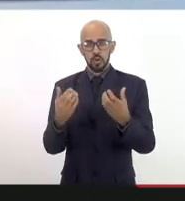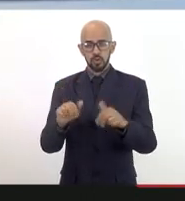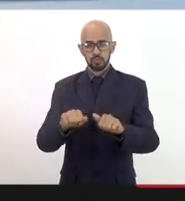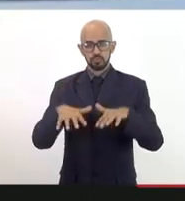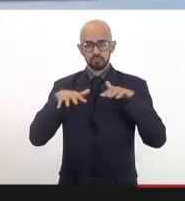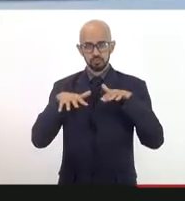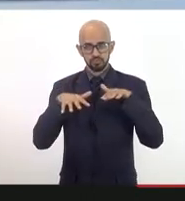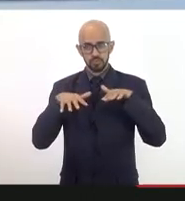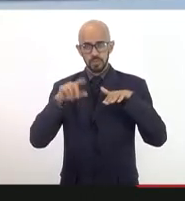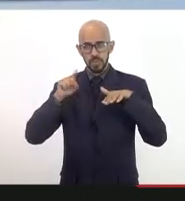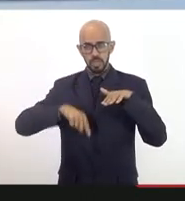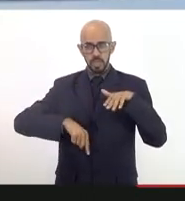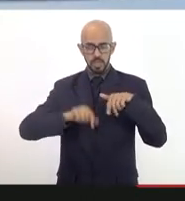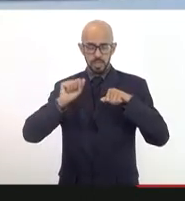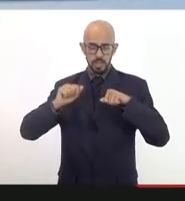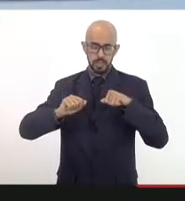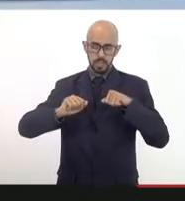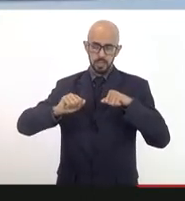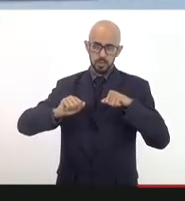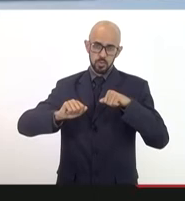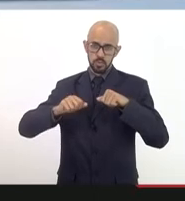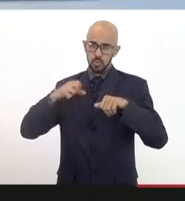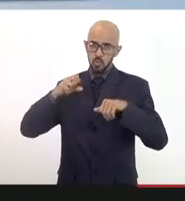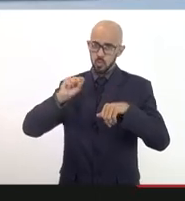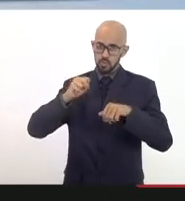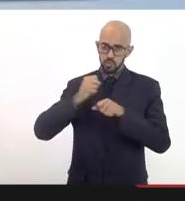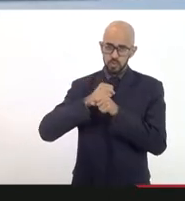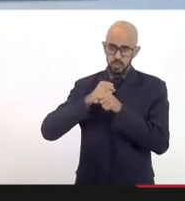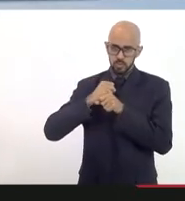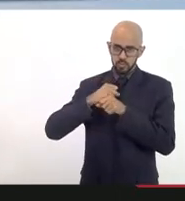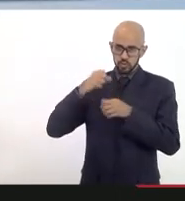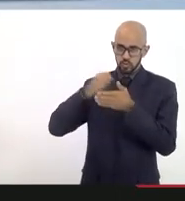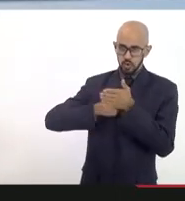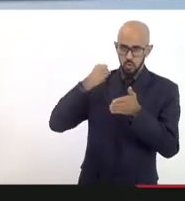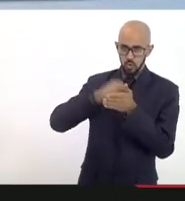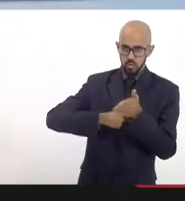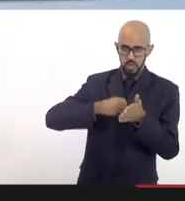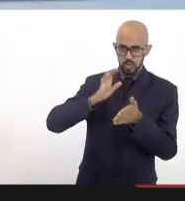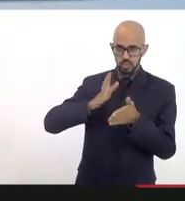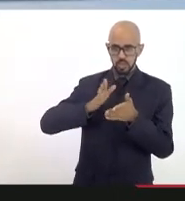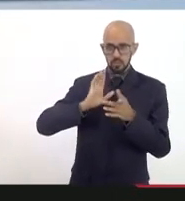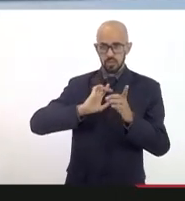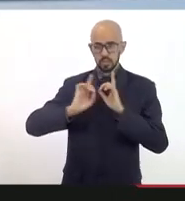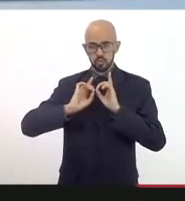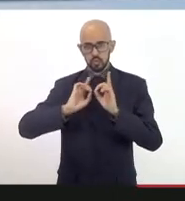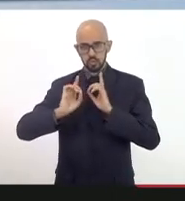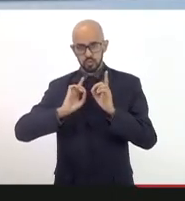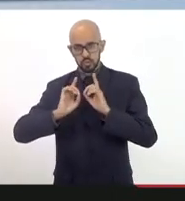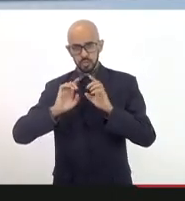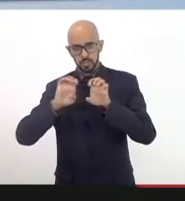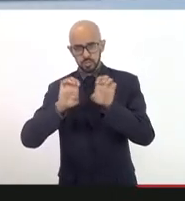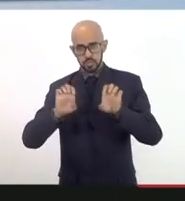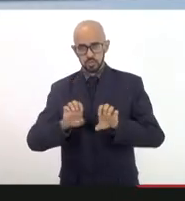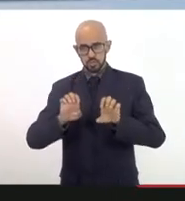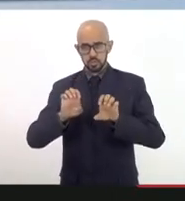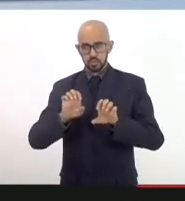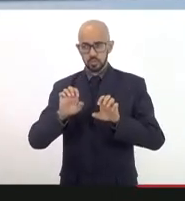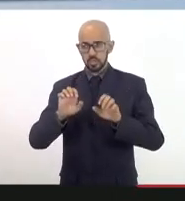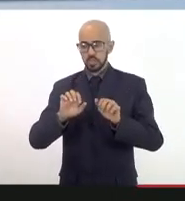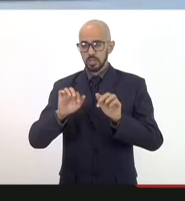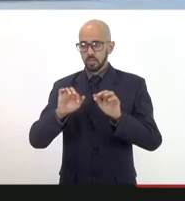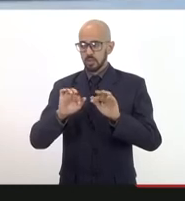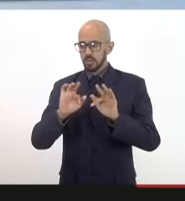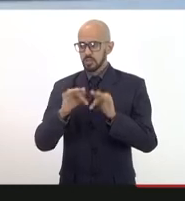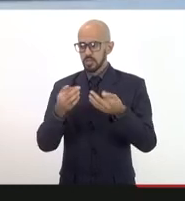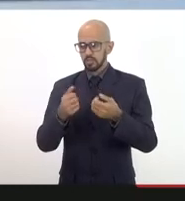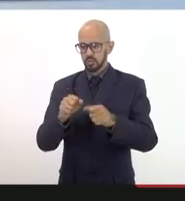para a tuberculose. Então, a gente já vem discutindo isso há muito tempo, nessa estrutura de um fórum, né, que é um